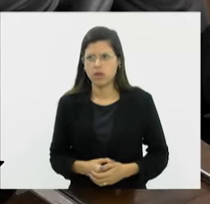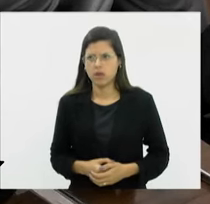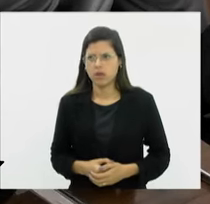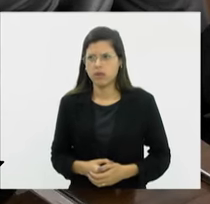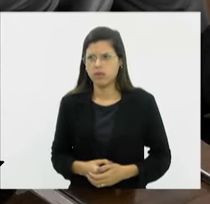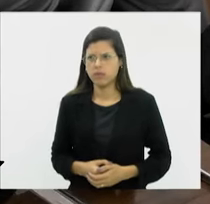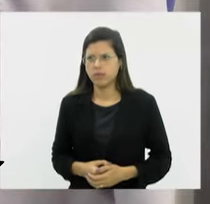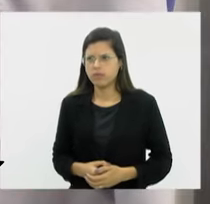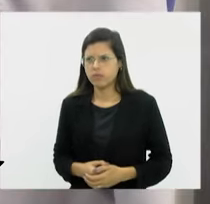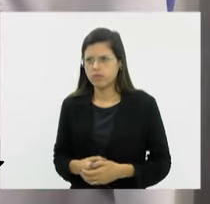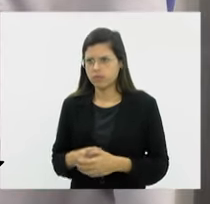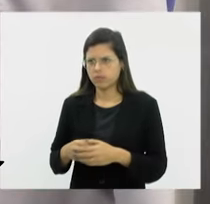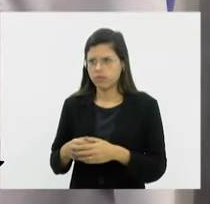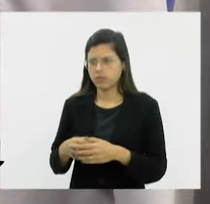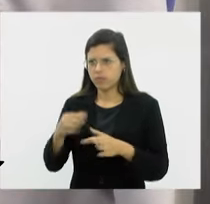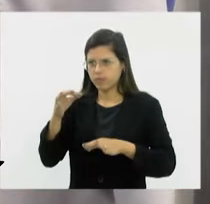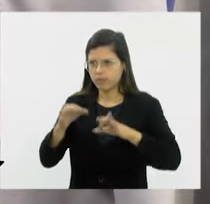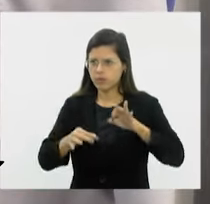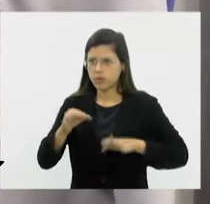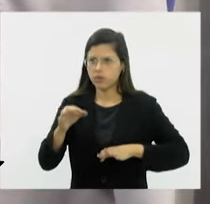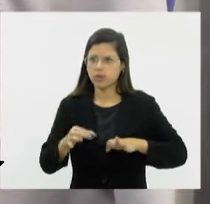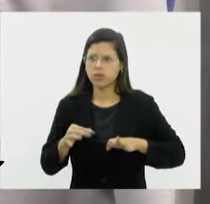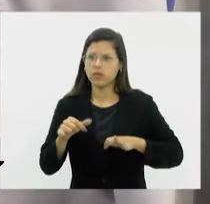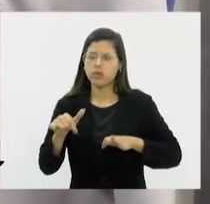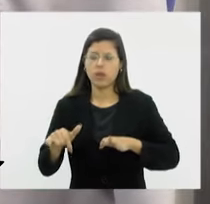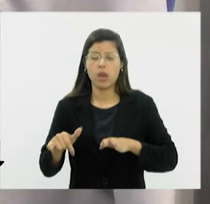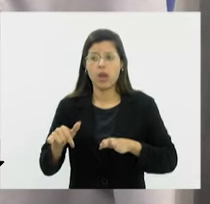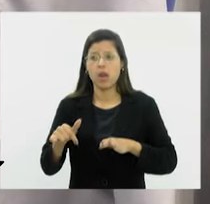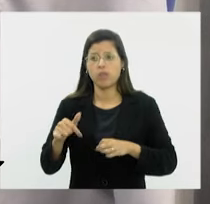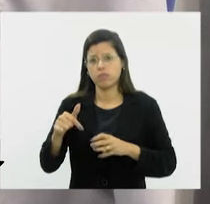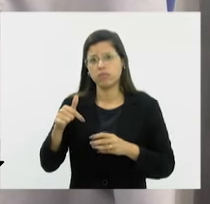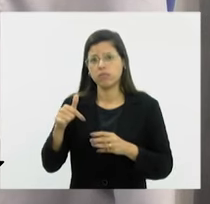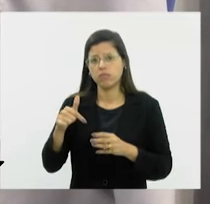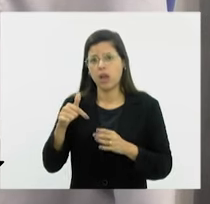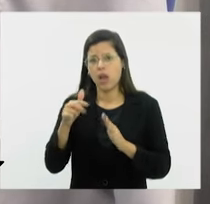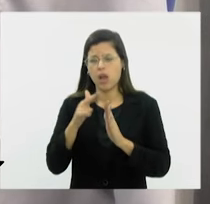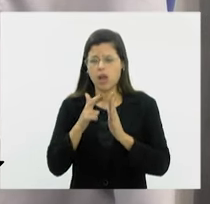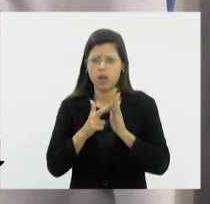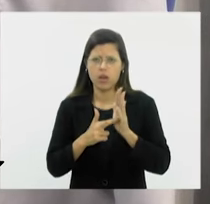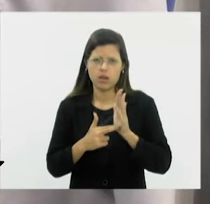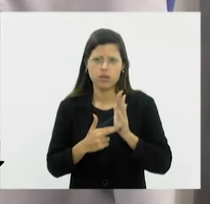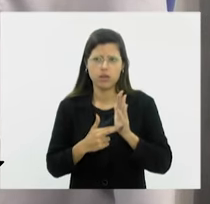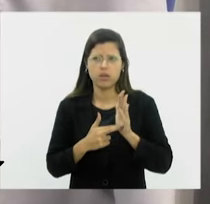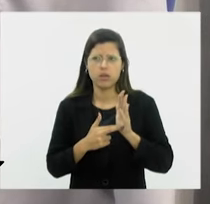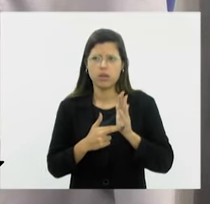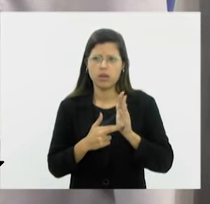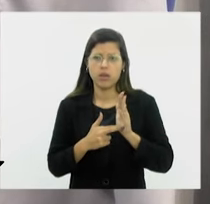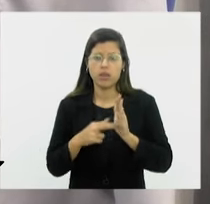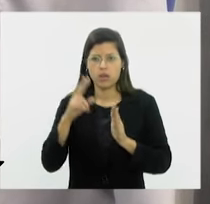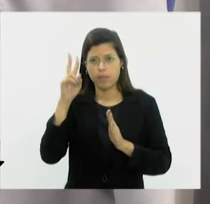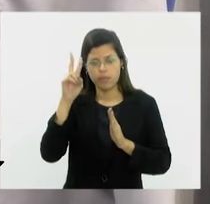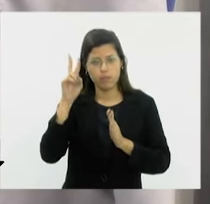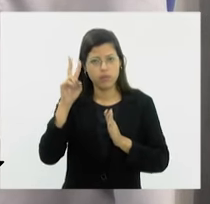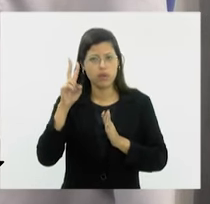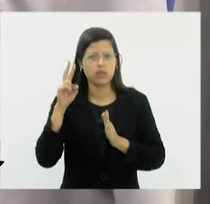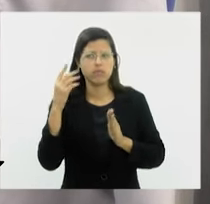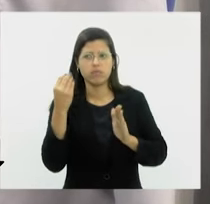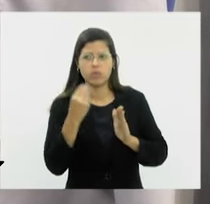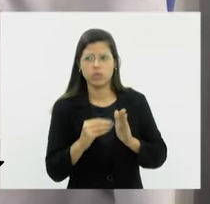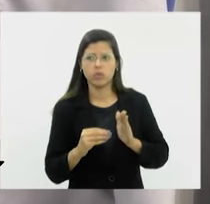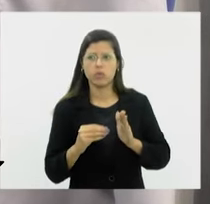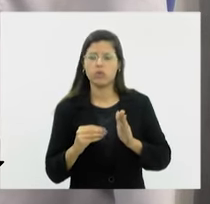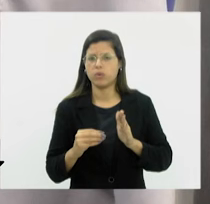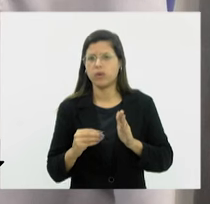questão da juridicidade é quando ela vai à fonte de direito, nesse caso é a norma. Lembrando que não botei ainda mais contorno